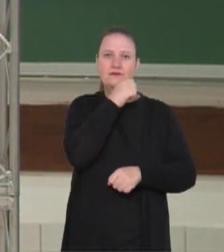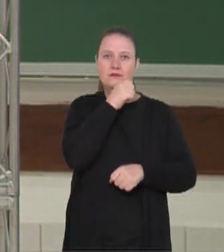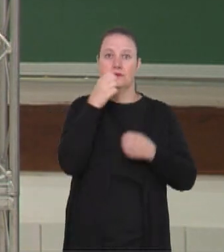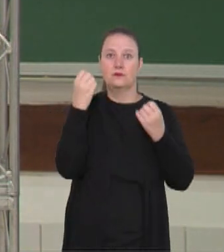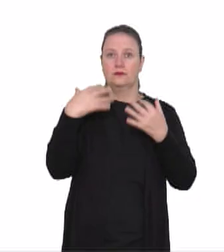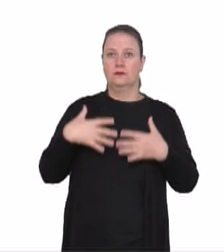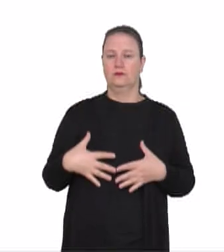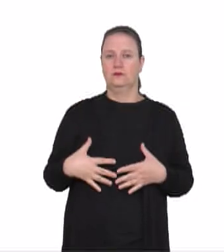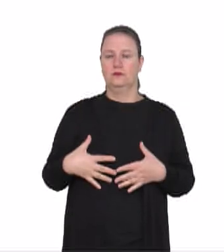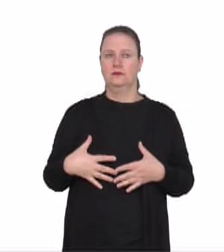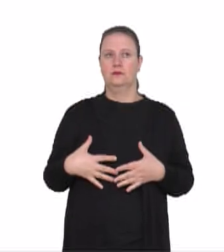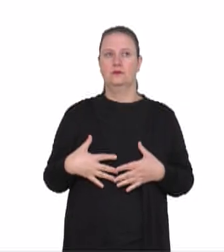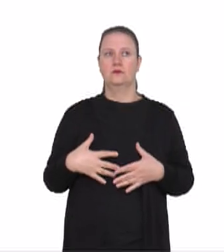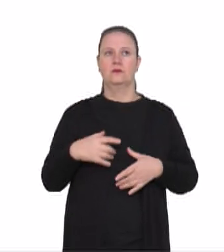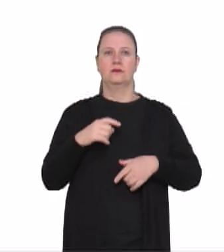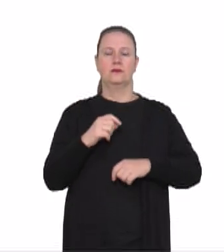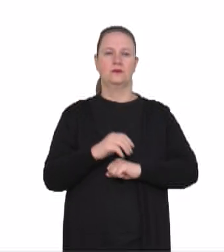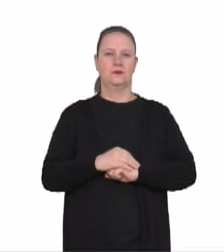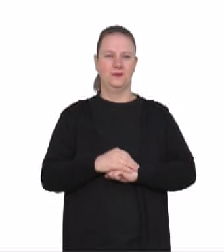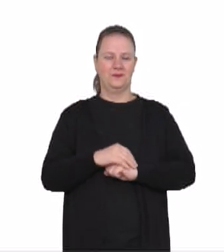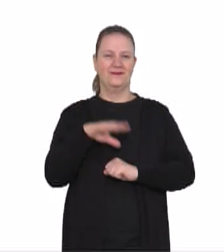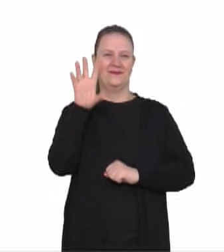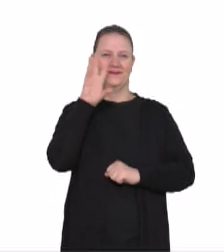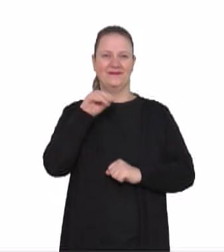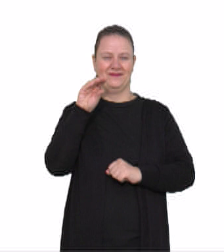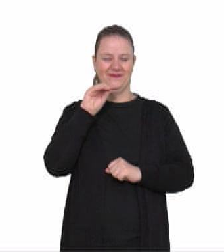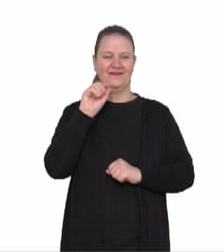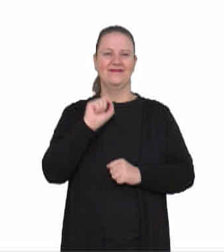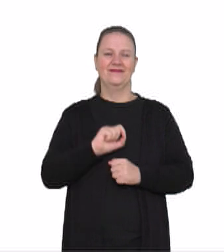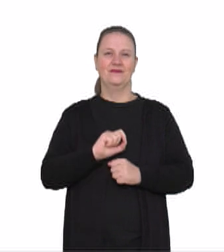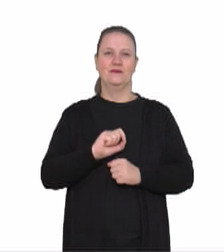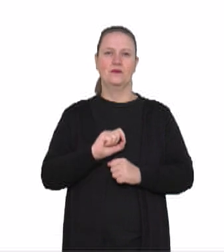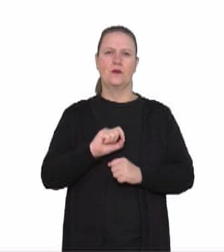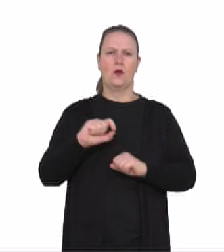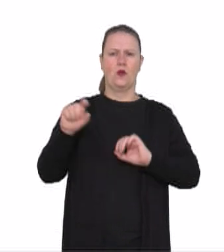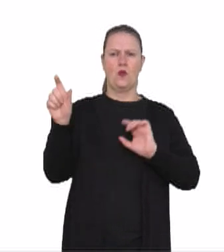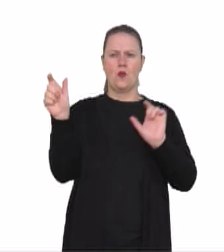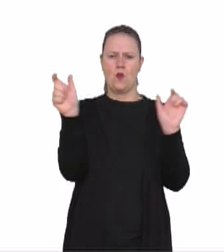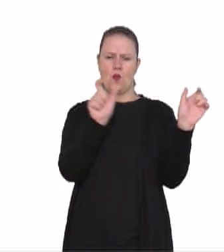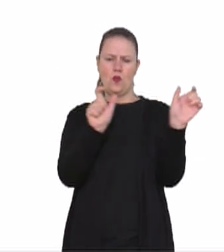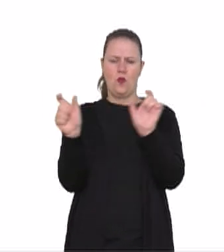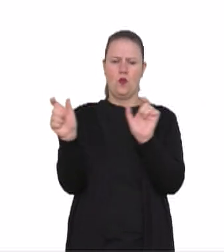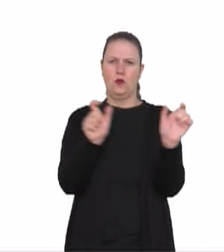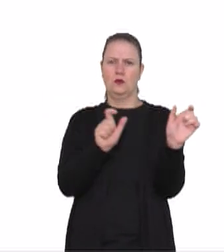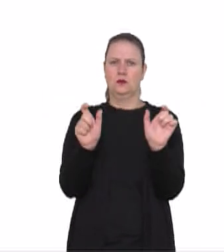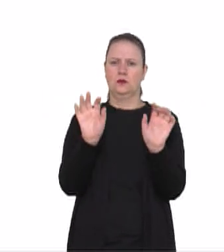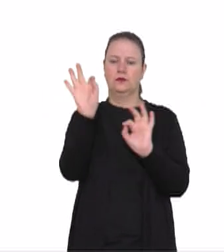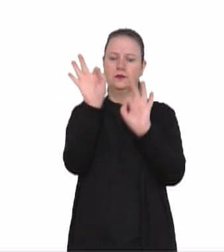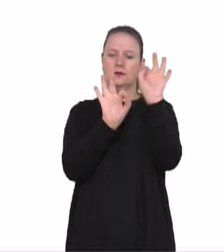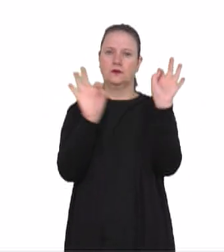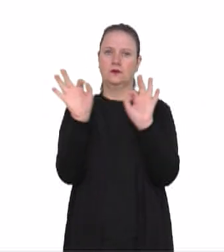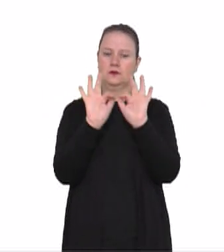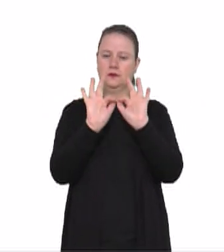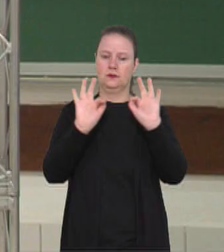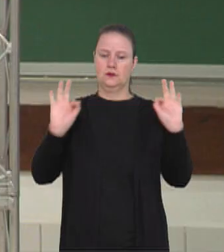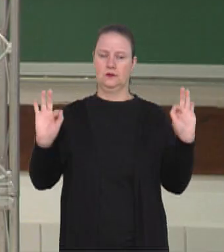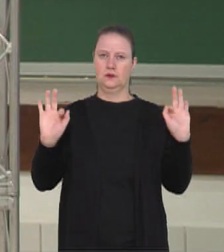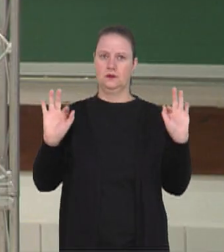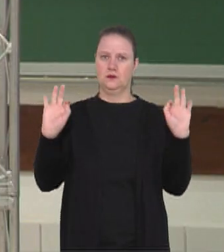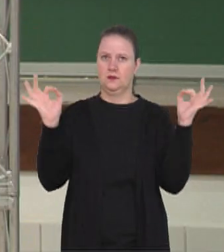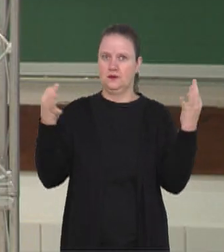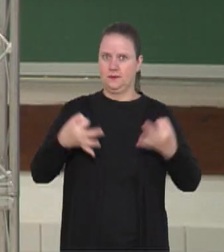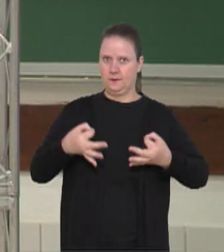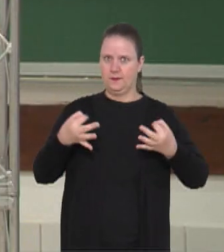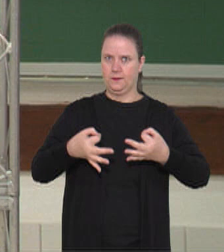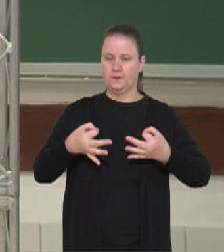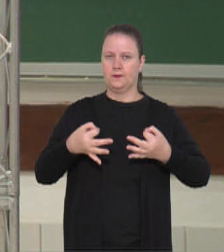assim, unscramble the following sentence. Então, desembaralhe a frase abaixo. Temos as palavras aqui, todas